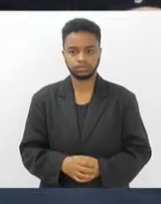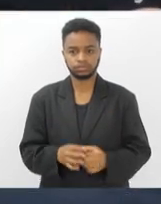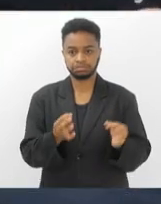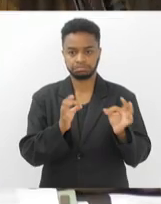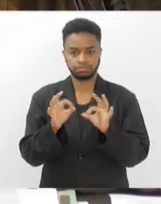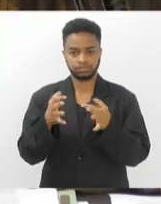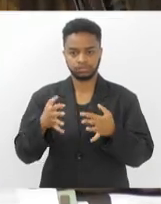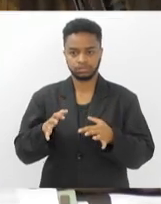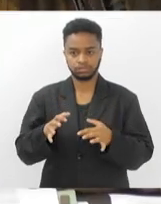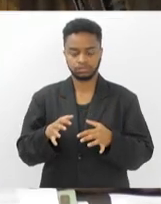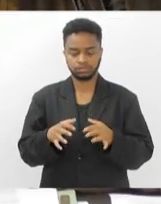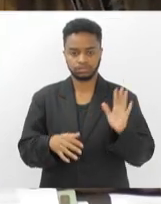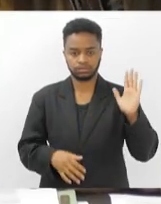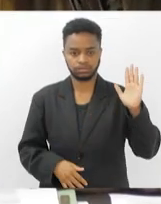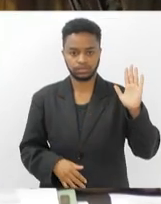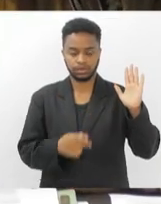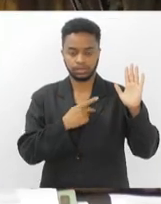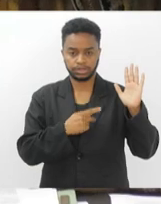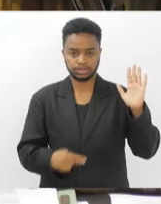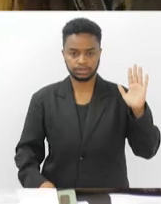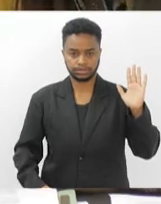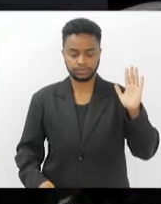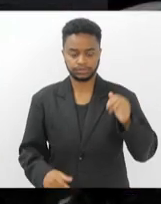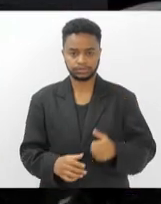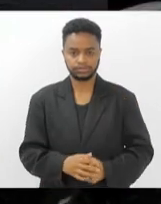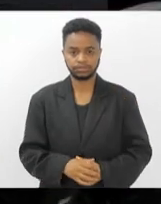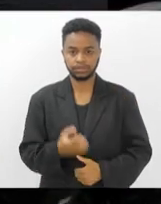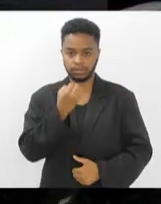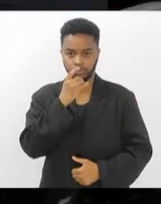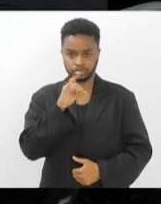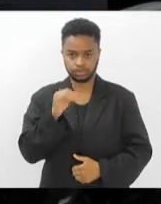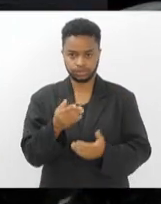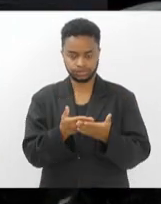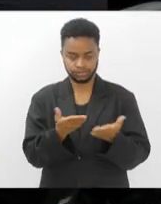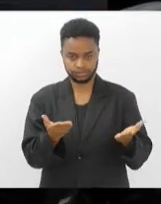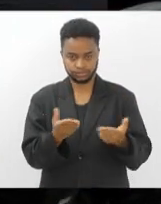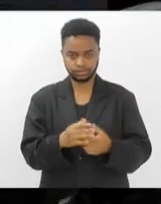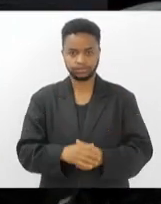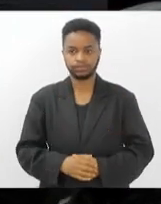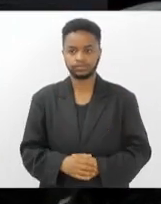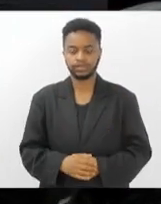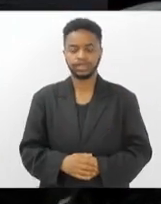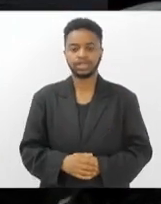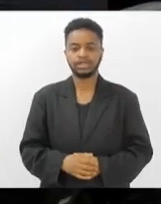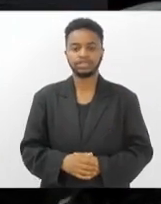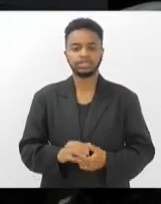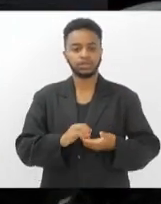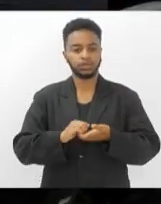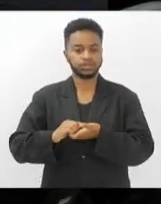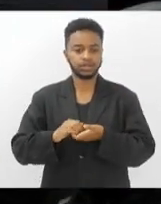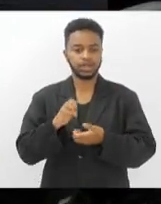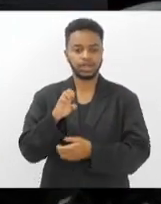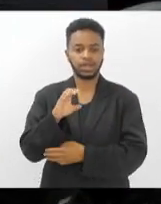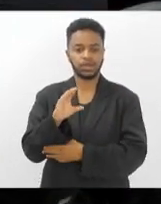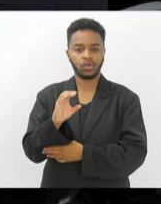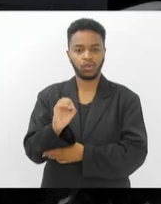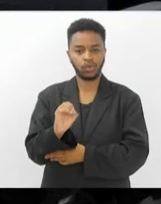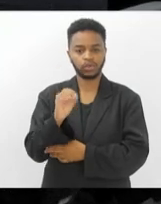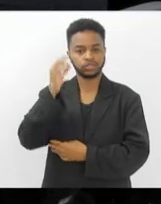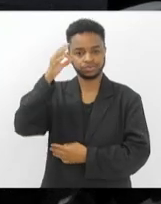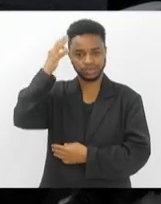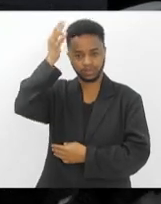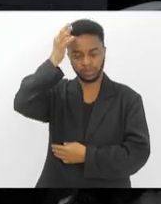Não havendo quem queira... Presidente. Pois não. Bom dia. Bom dia. Saudações ecoespirituais. Sempre. Deixa eu